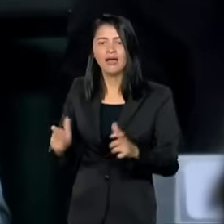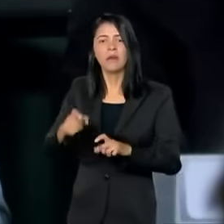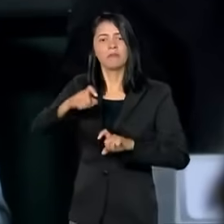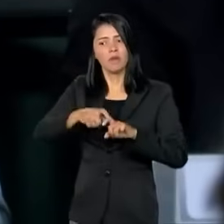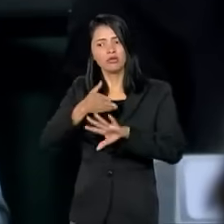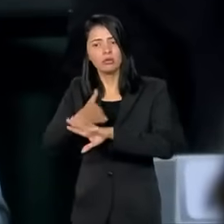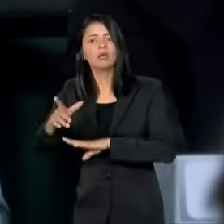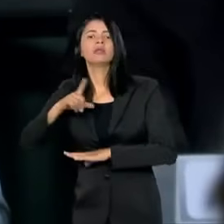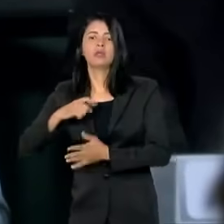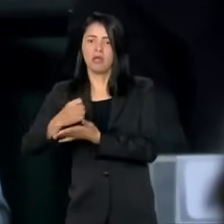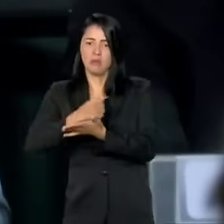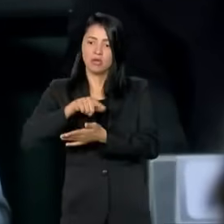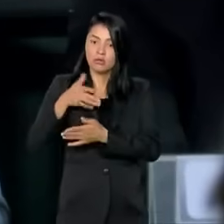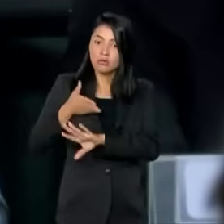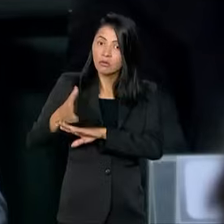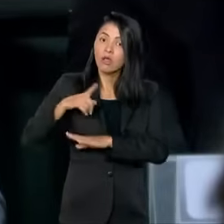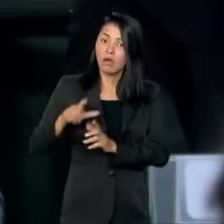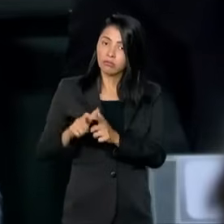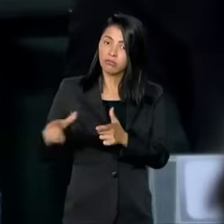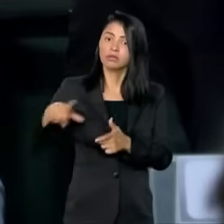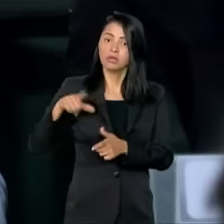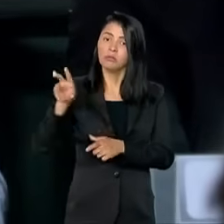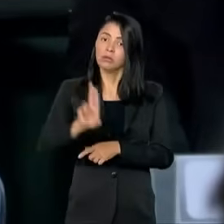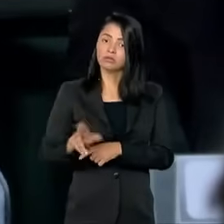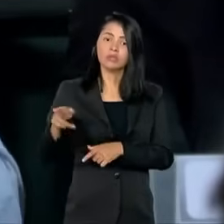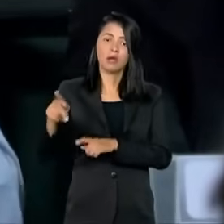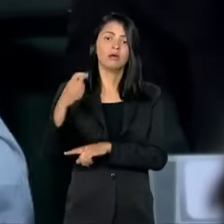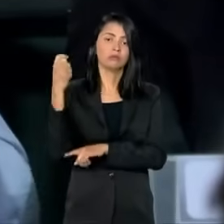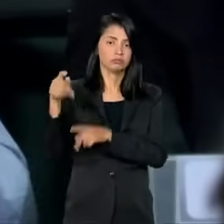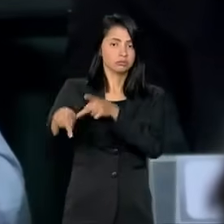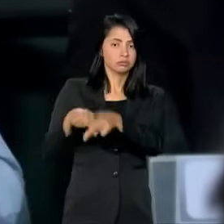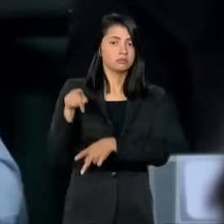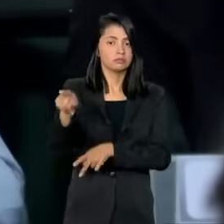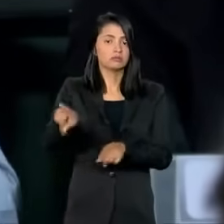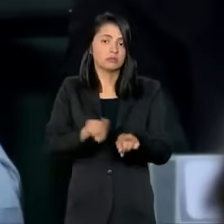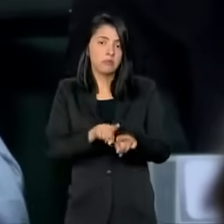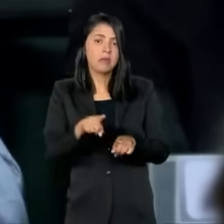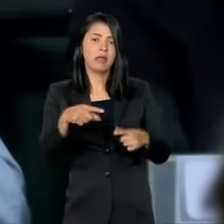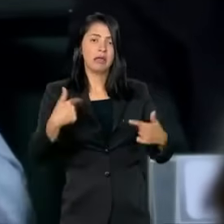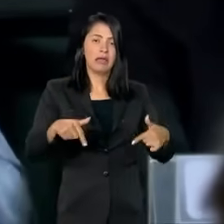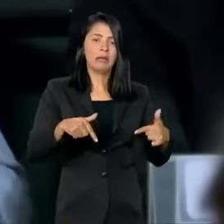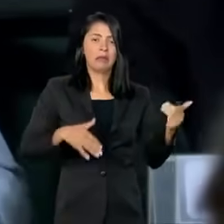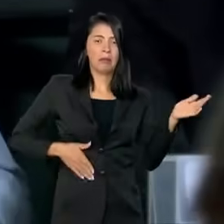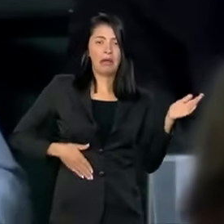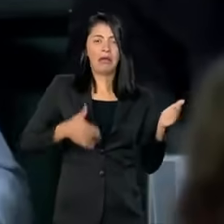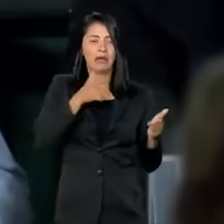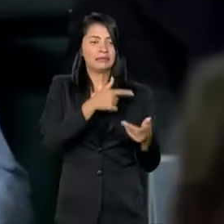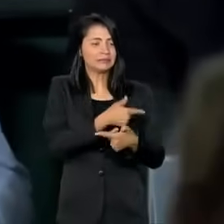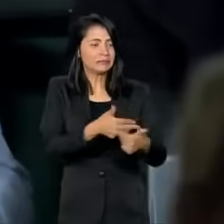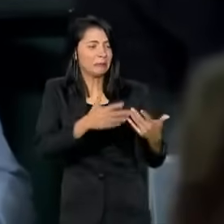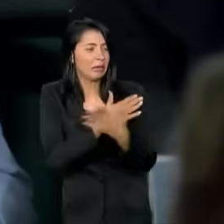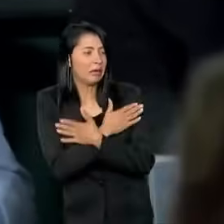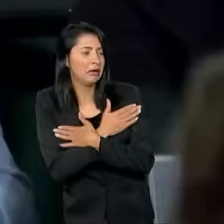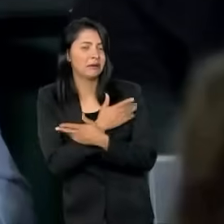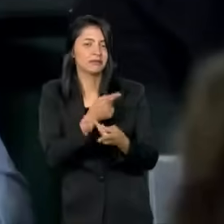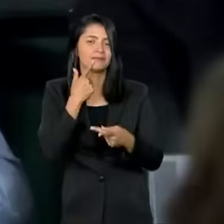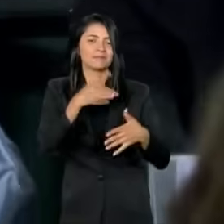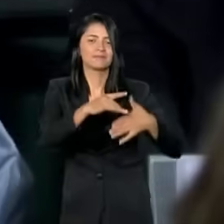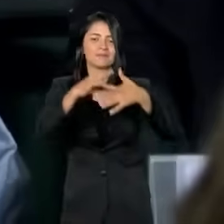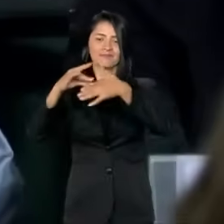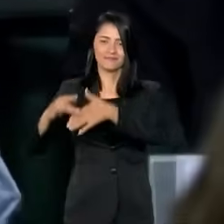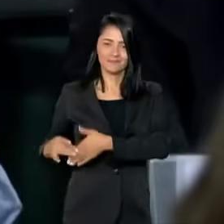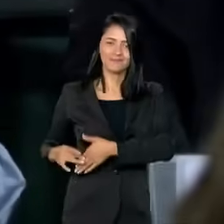e de remédios que tem o povo do Rio Grande do Sul. Como tem um problema de desemprego, também trouxe o ministro Marinho, que é para ele saber que é preciso